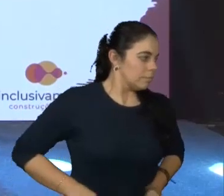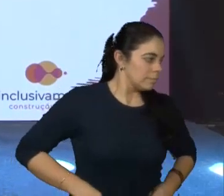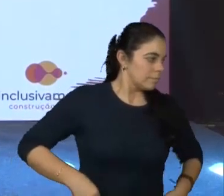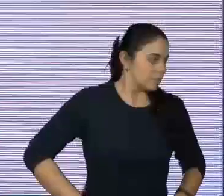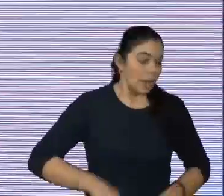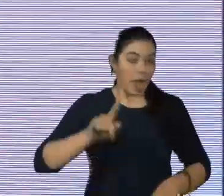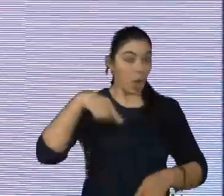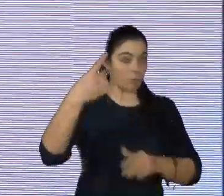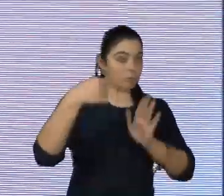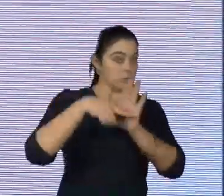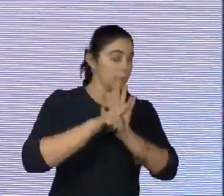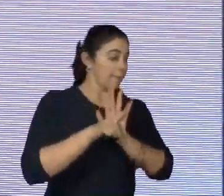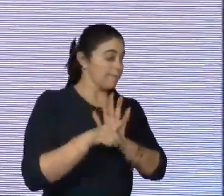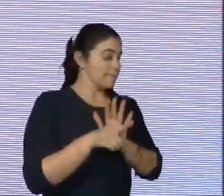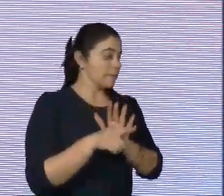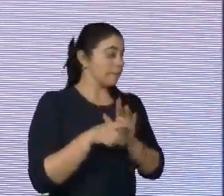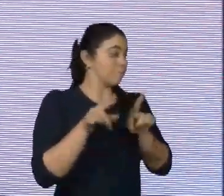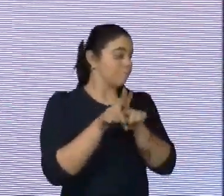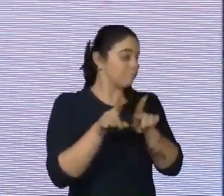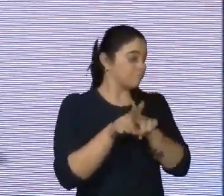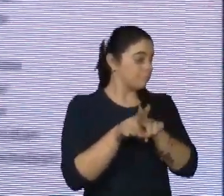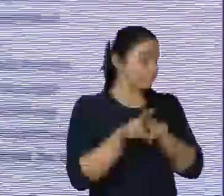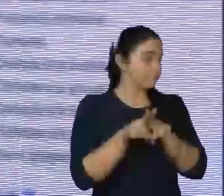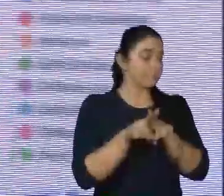A próxima pergunta era sobre...